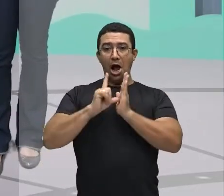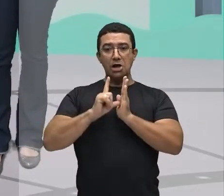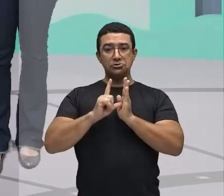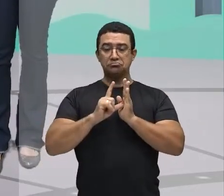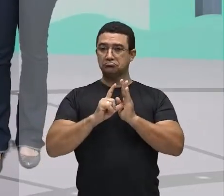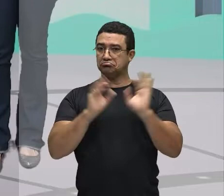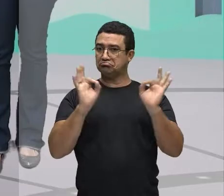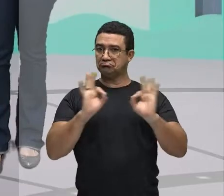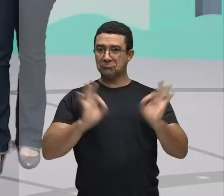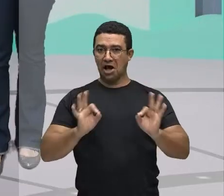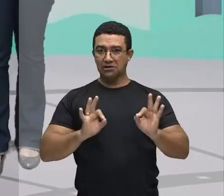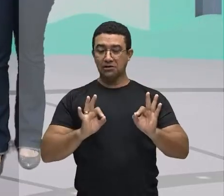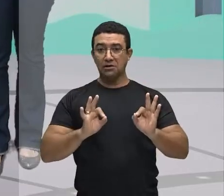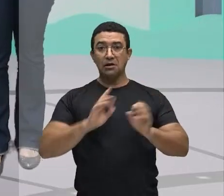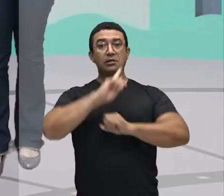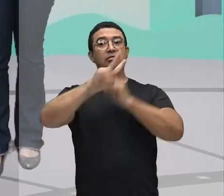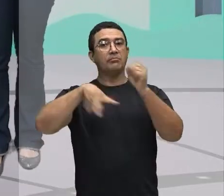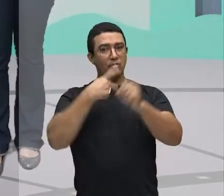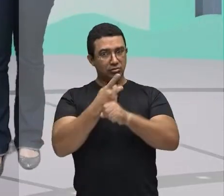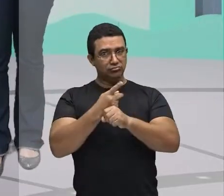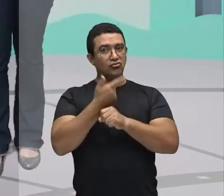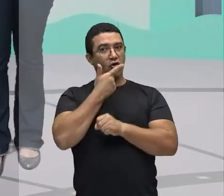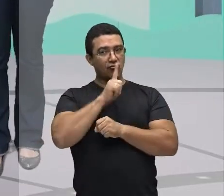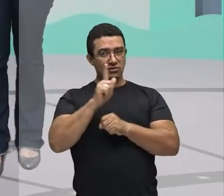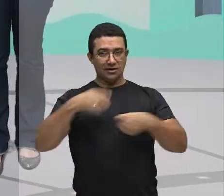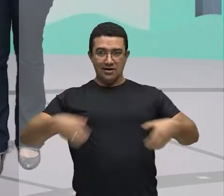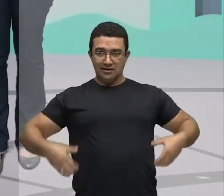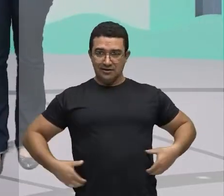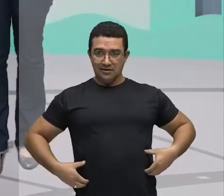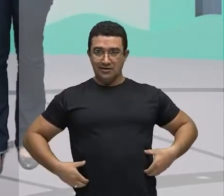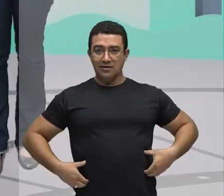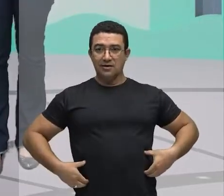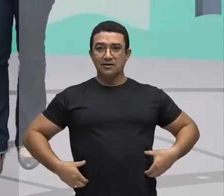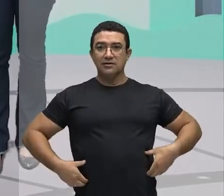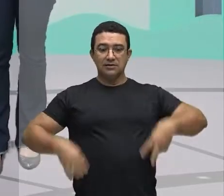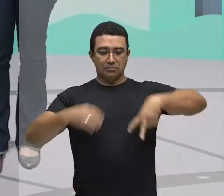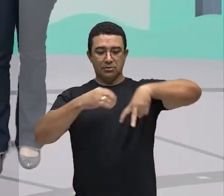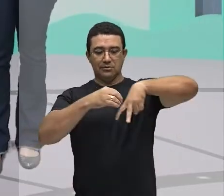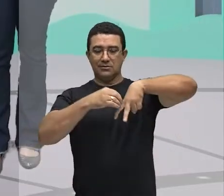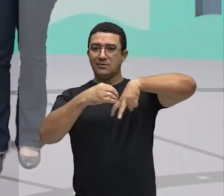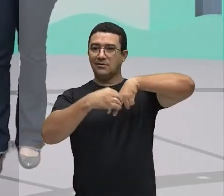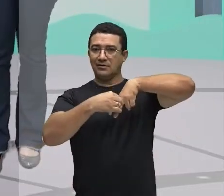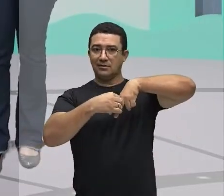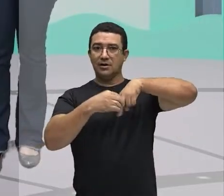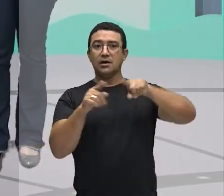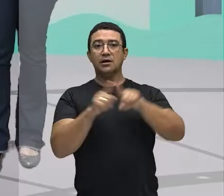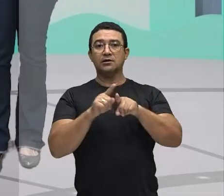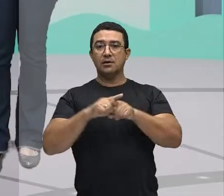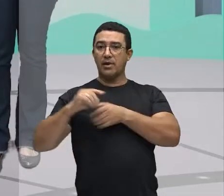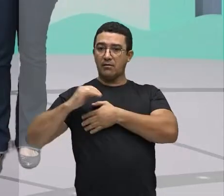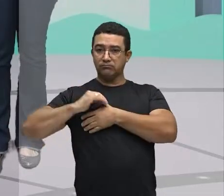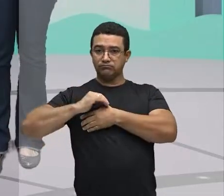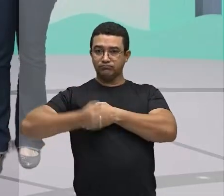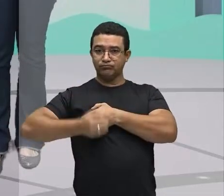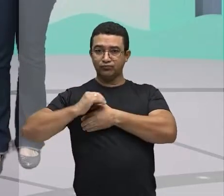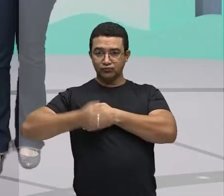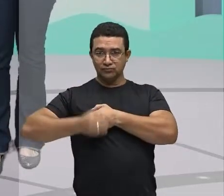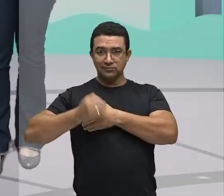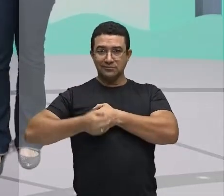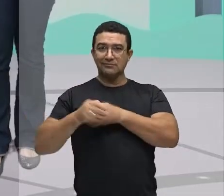nas coxas, no quadril. Tem também o desenvolvimento do broto mamário. Esse broto mamário